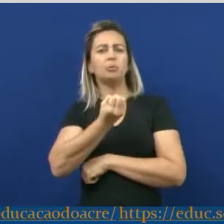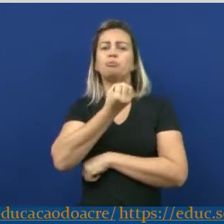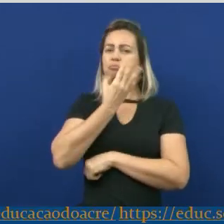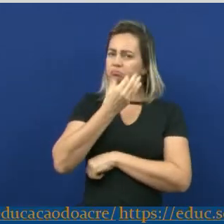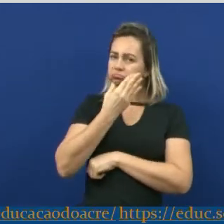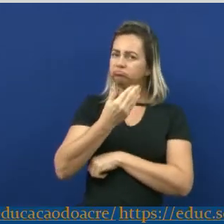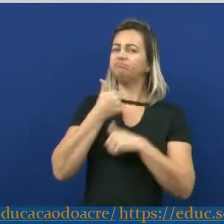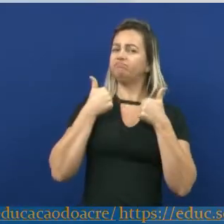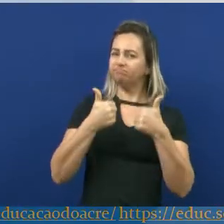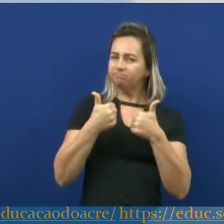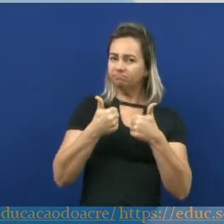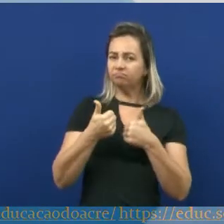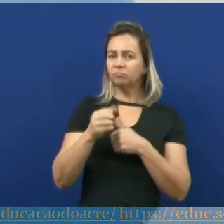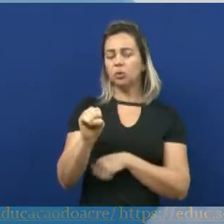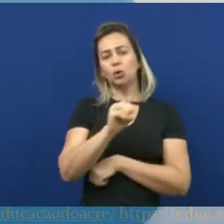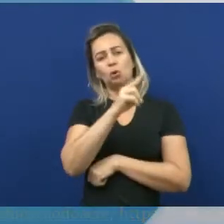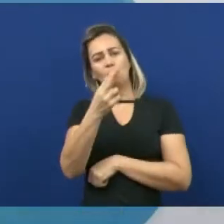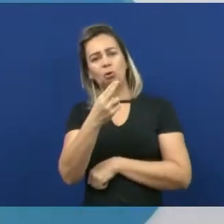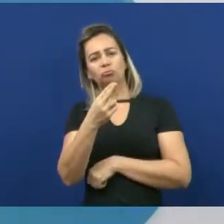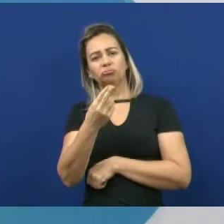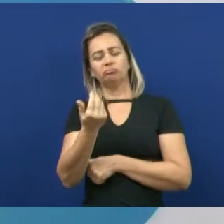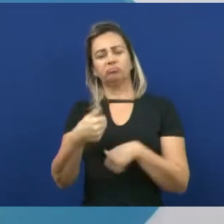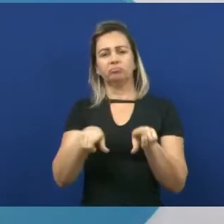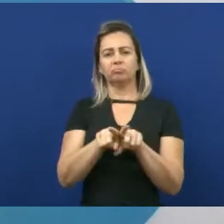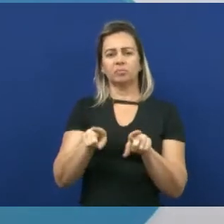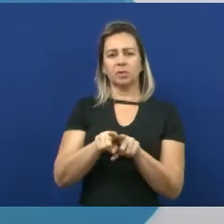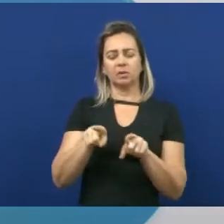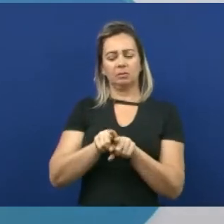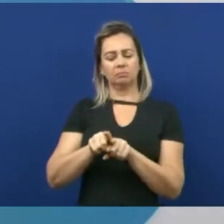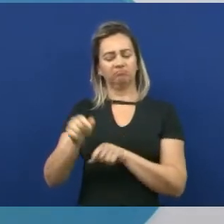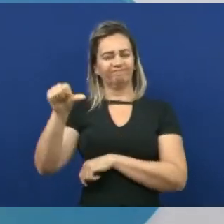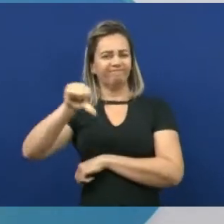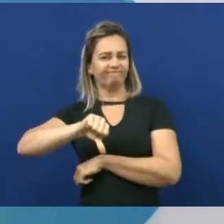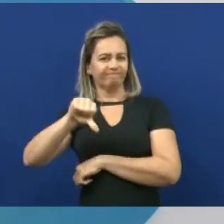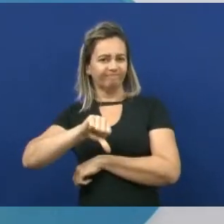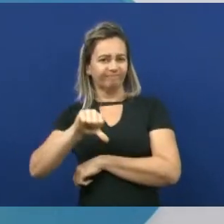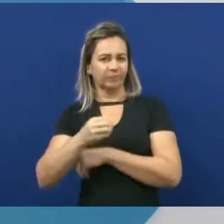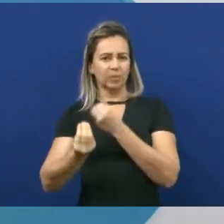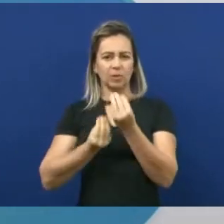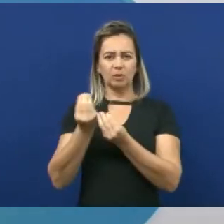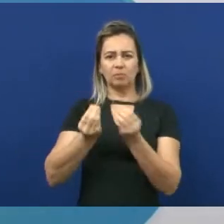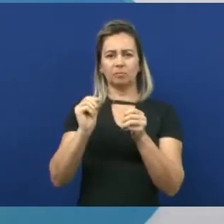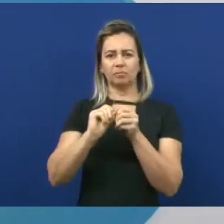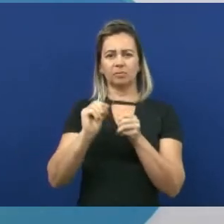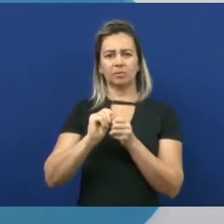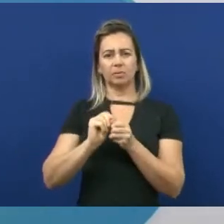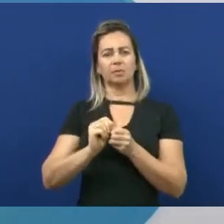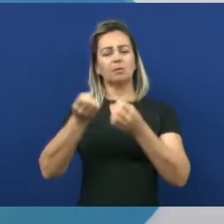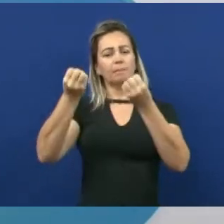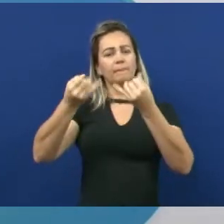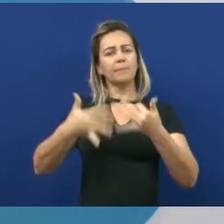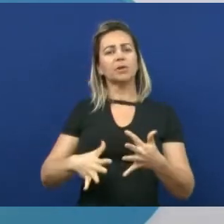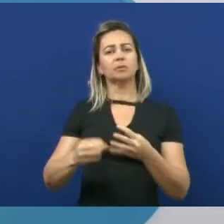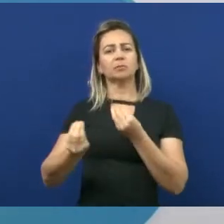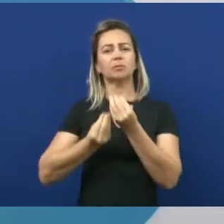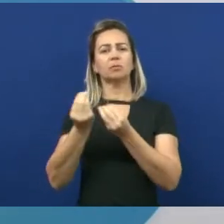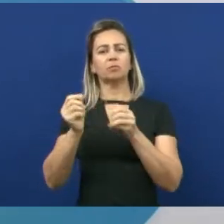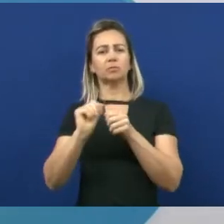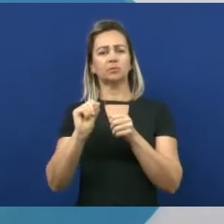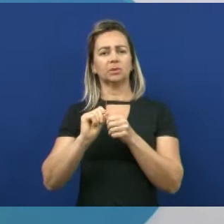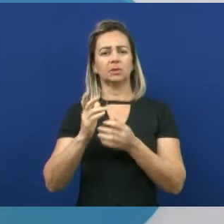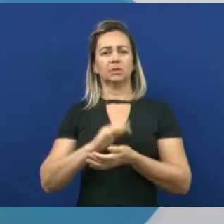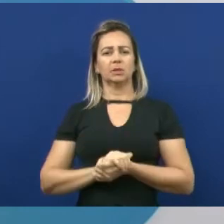aspecto positivo. O aspecto negativo, falaremos acerca disso primeiramente. Ele vai dizer o